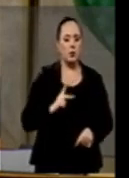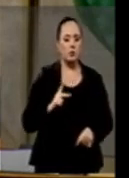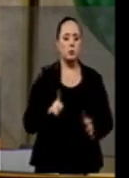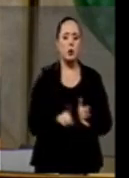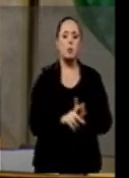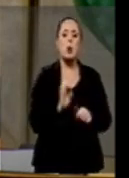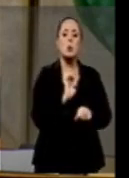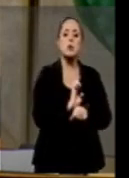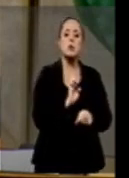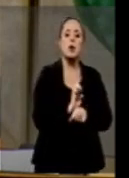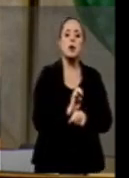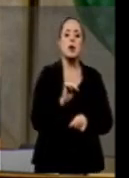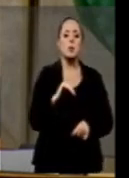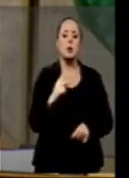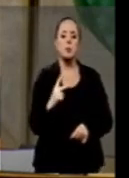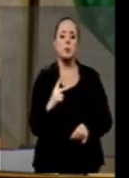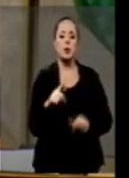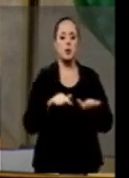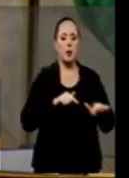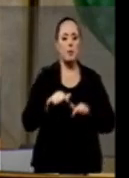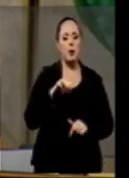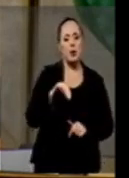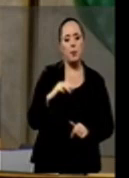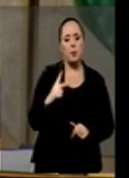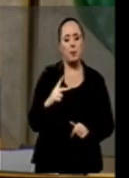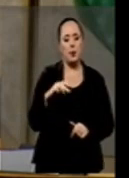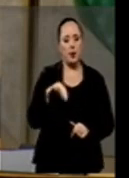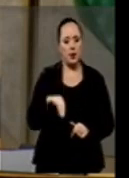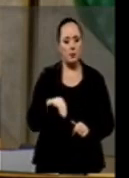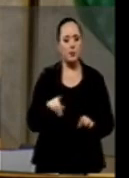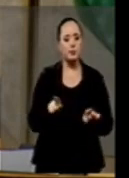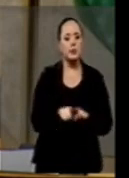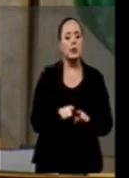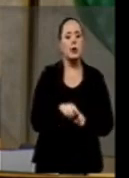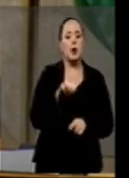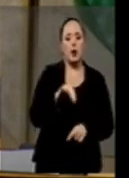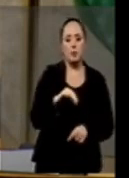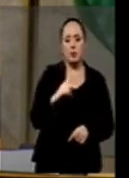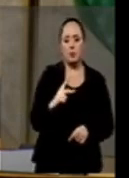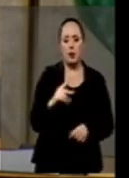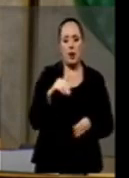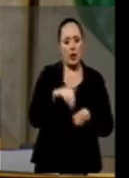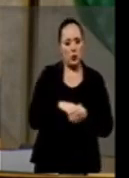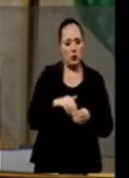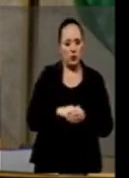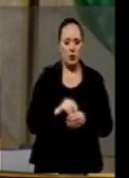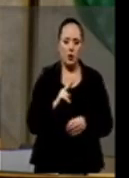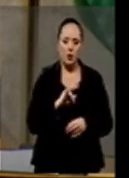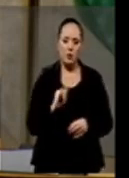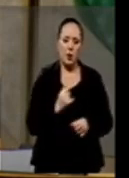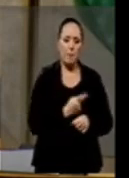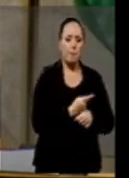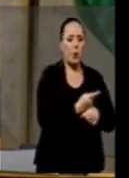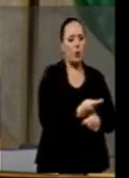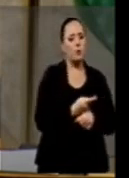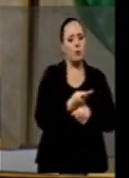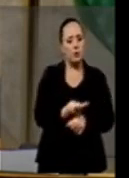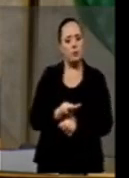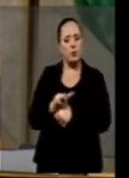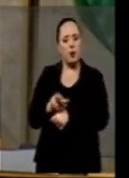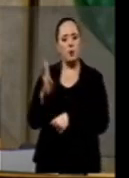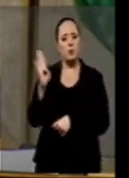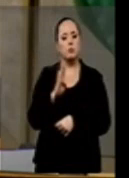do trabalho militar eleitoral buscará todas as casas de justiça do país